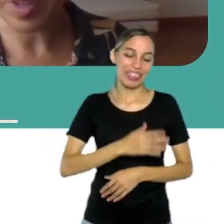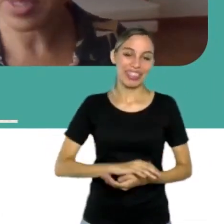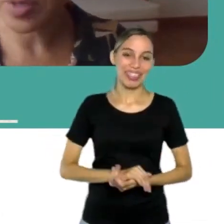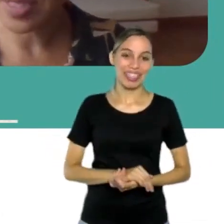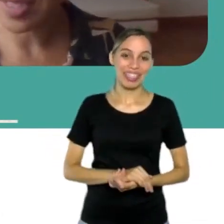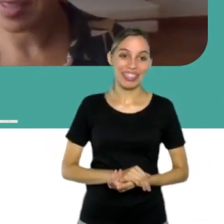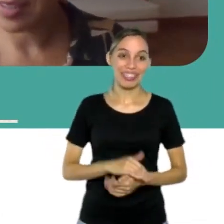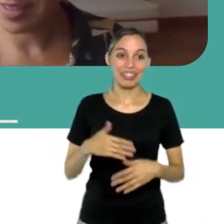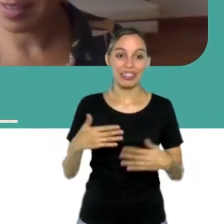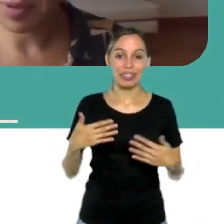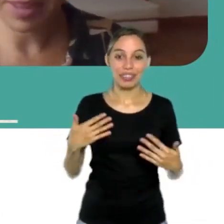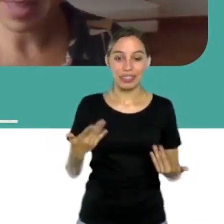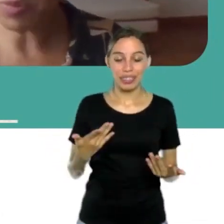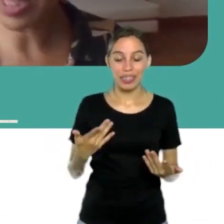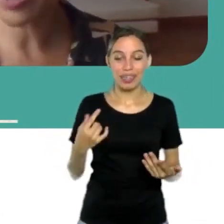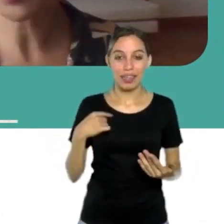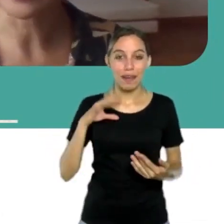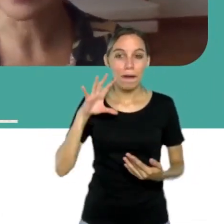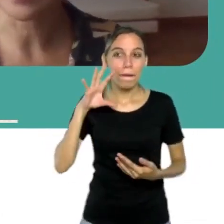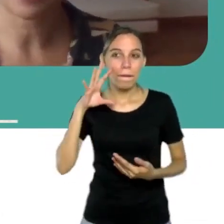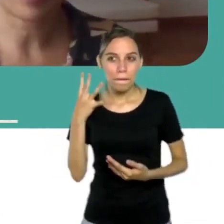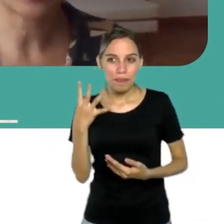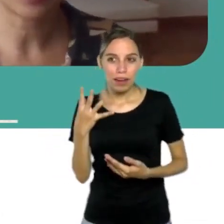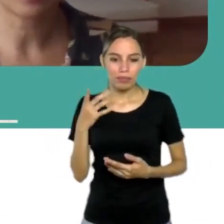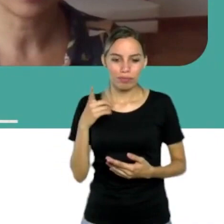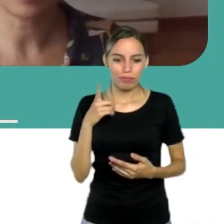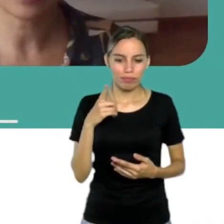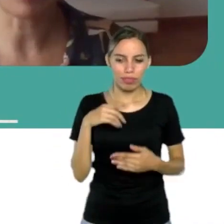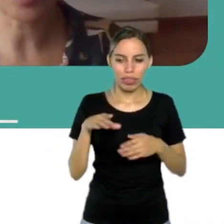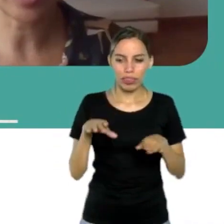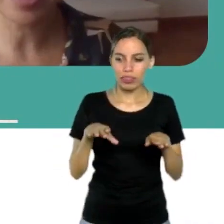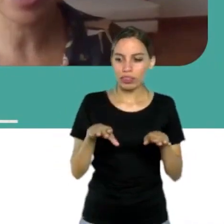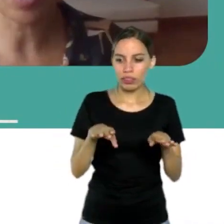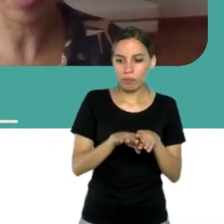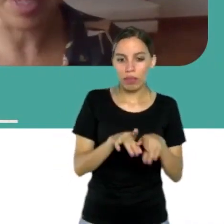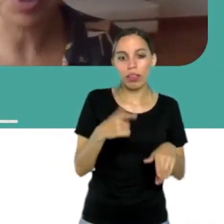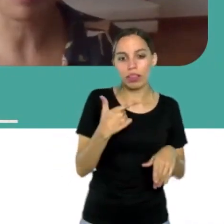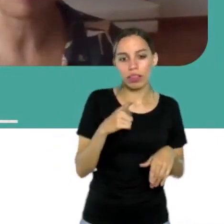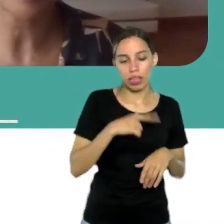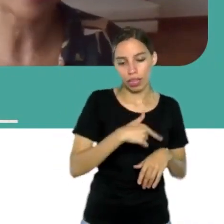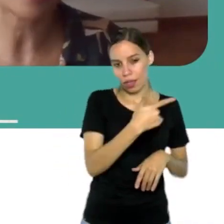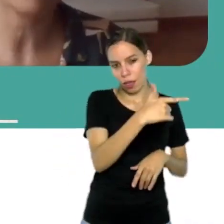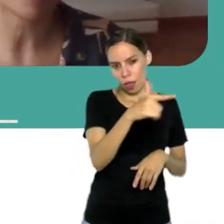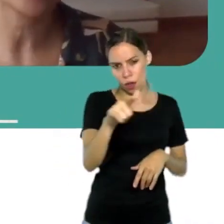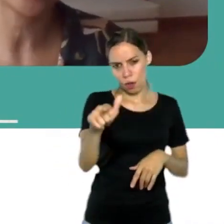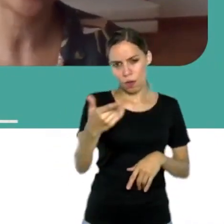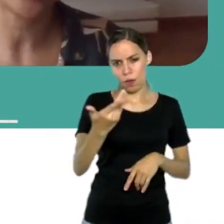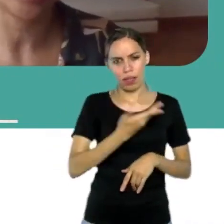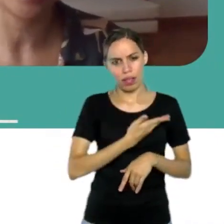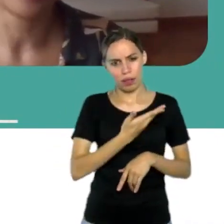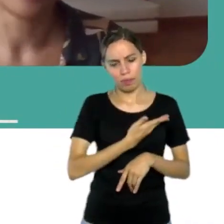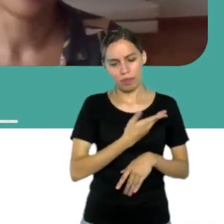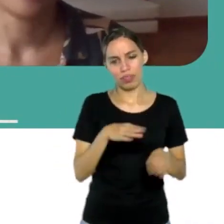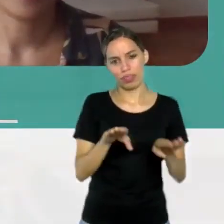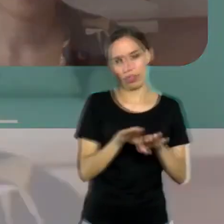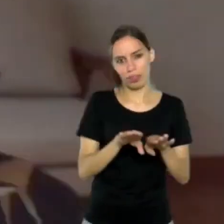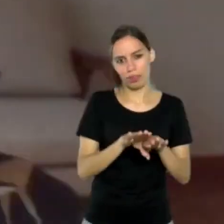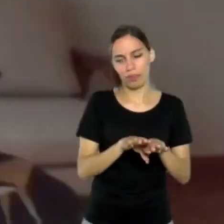estão nesse ofício, assim, e tem muitas outras, né? Eu acho que estamos todas nesse ofício de inventar, eu acho,